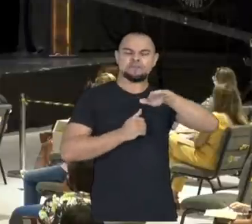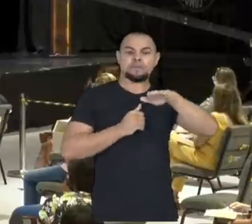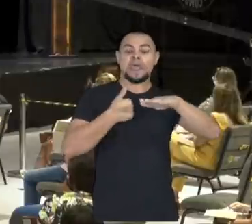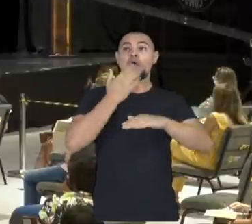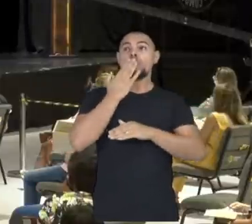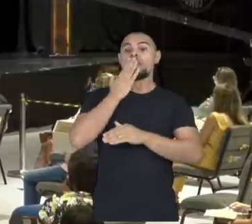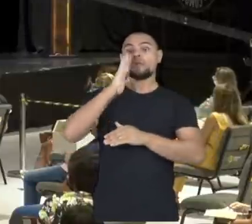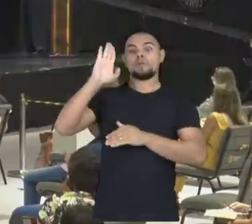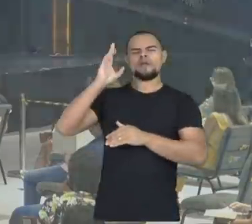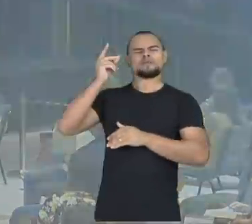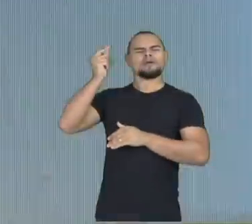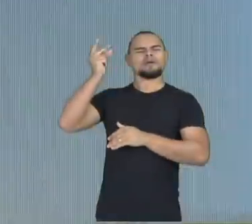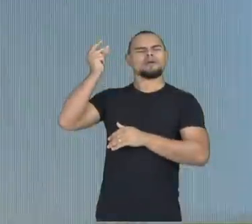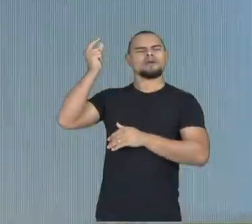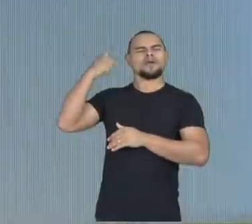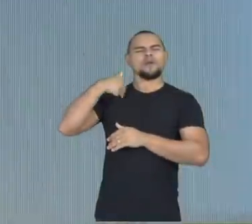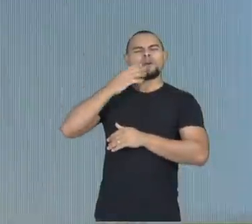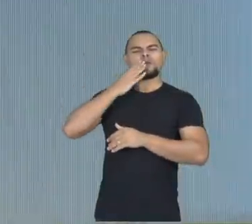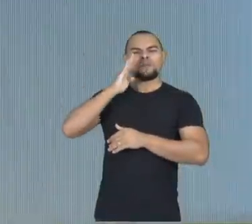lá.